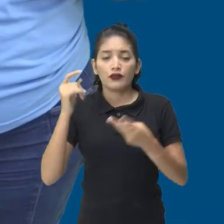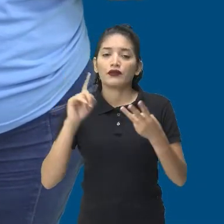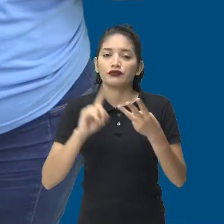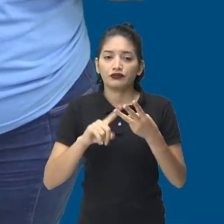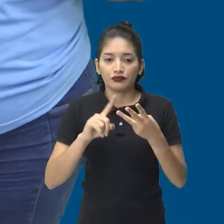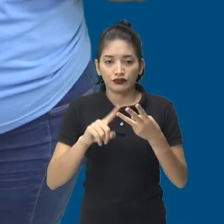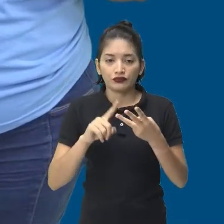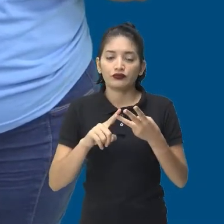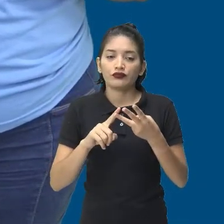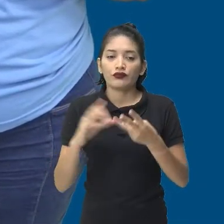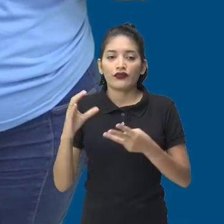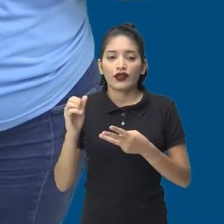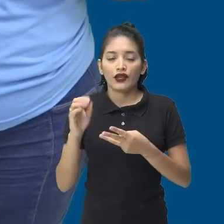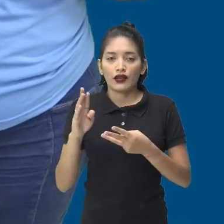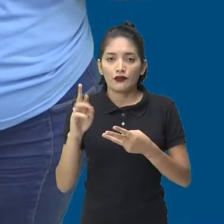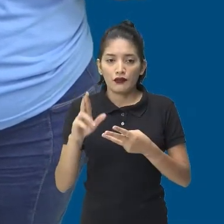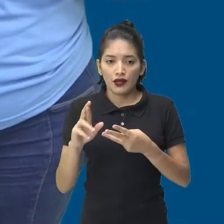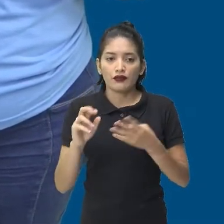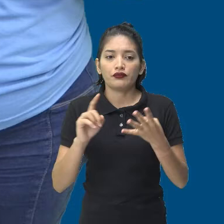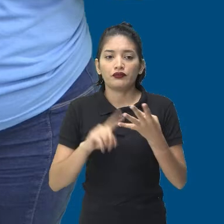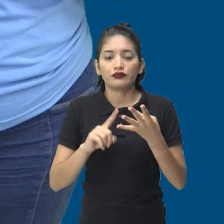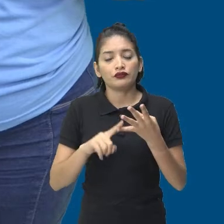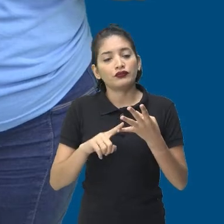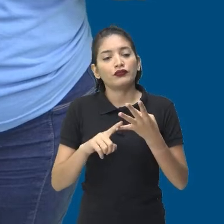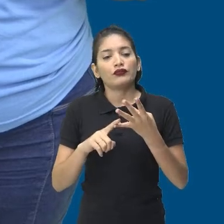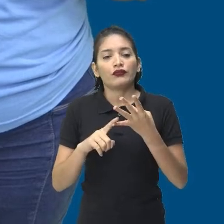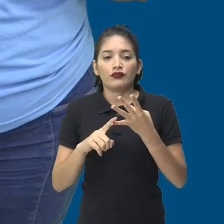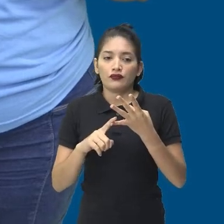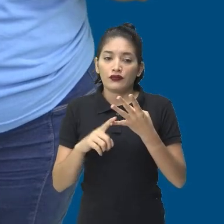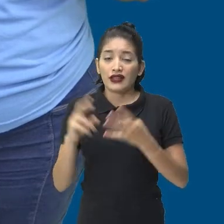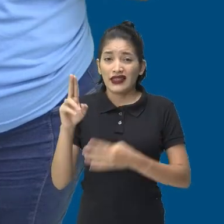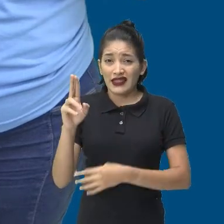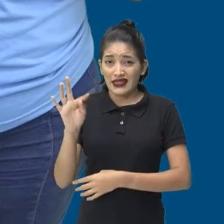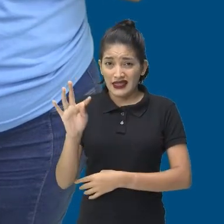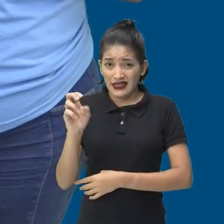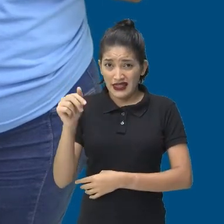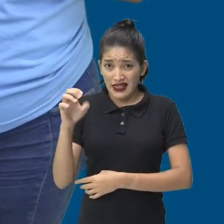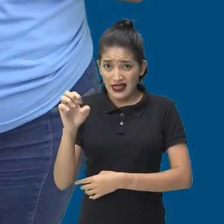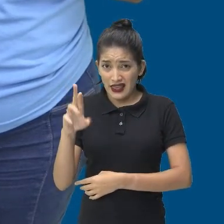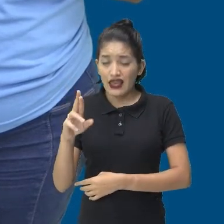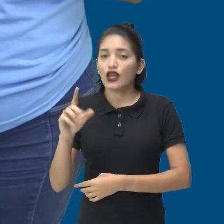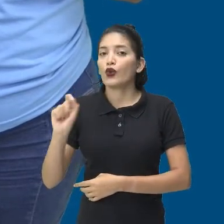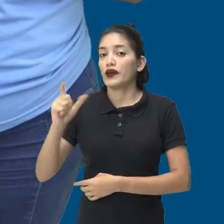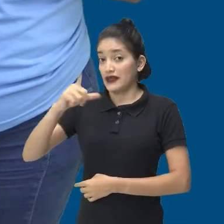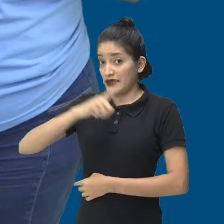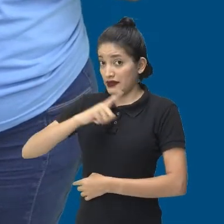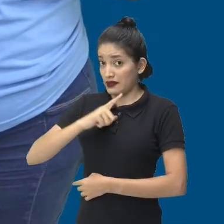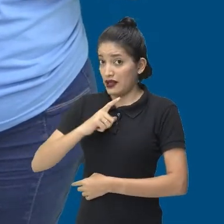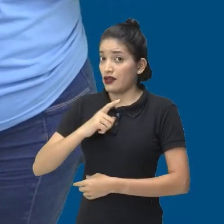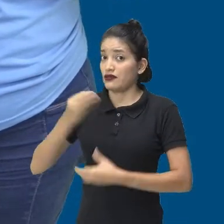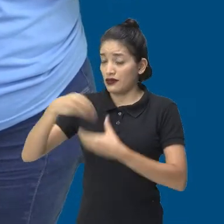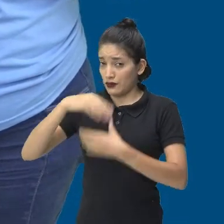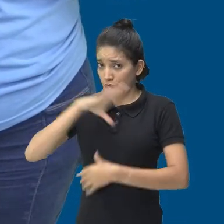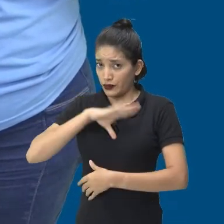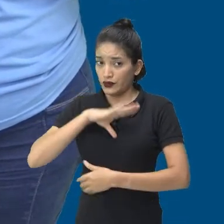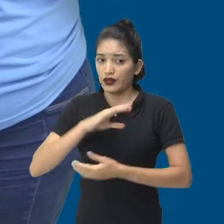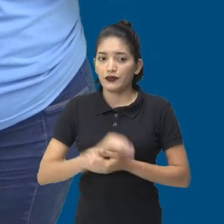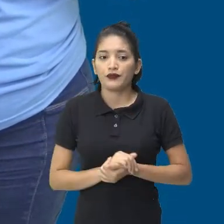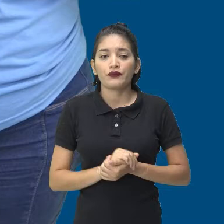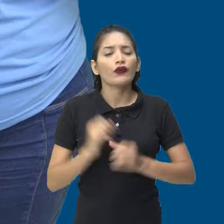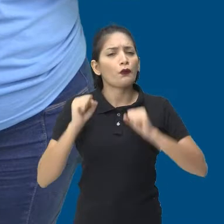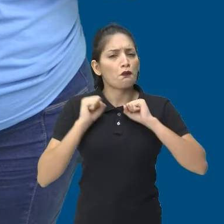saber, verbo caber, tener. Tener é o verbo ter da nossa língua portuguesa.